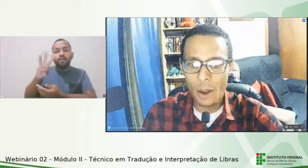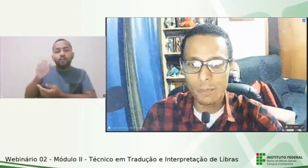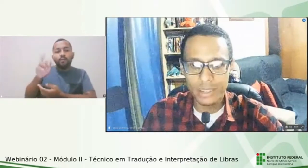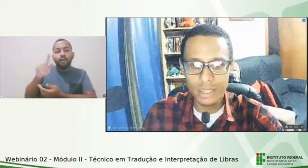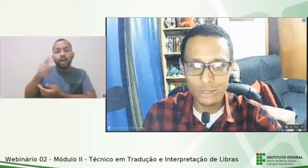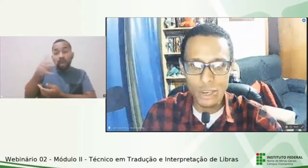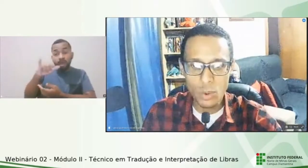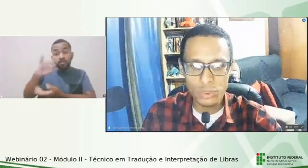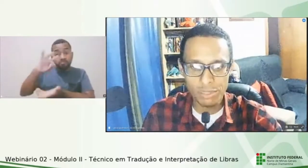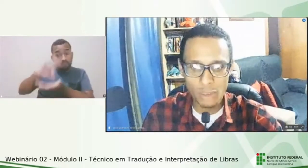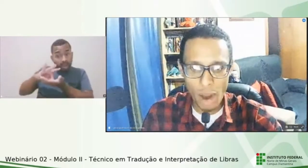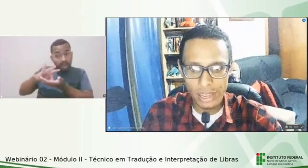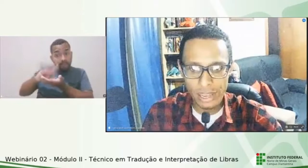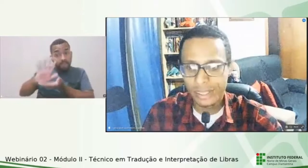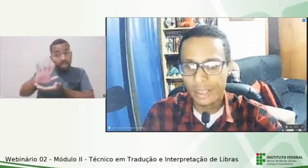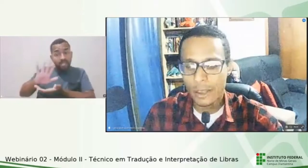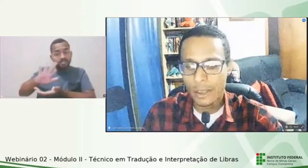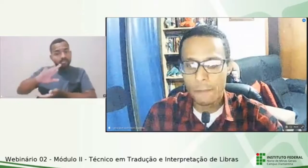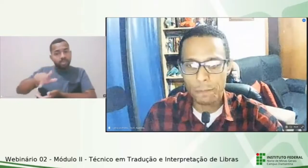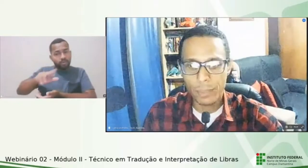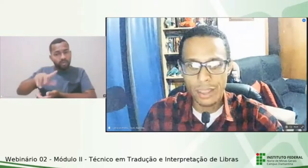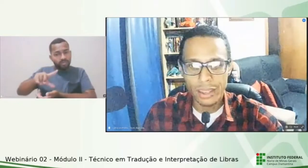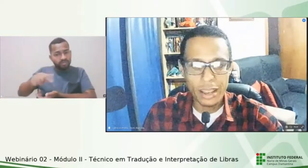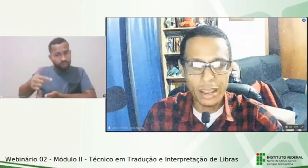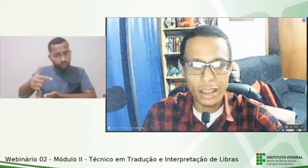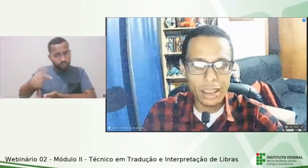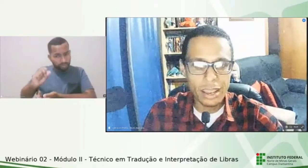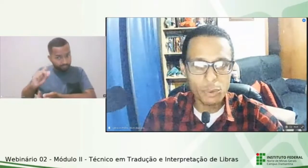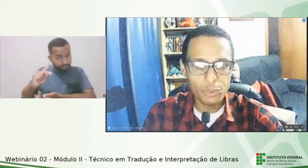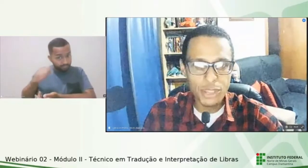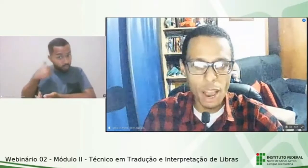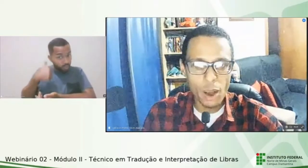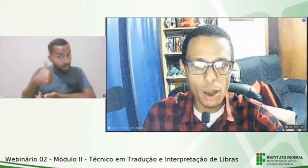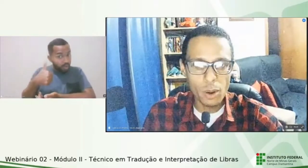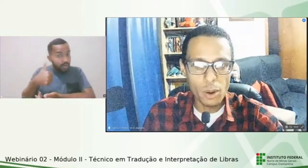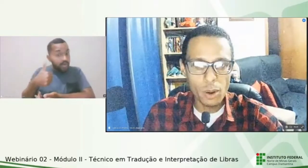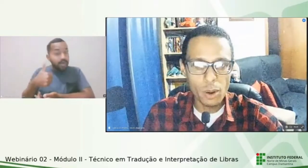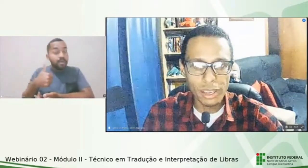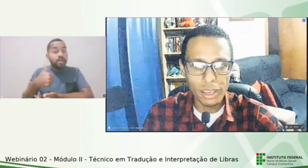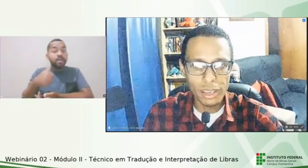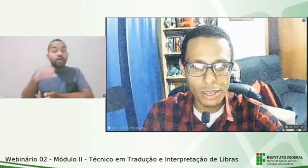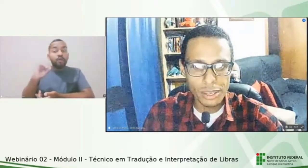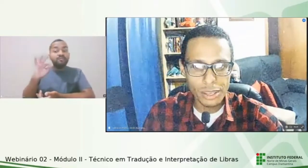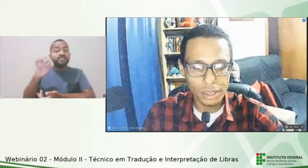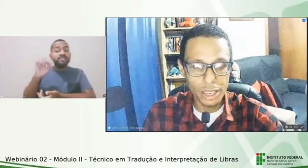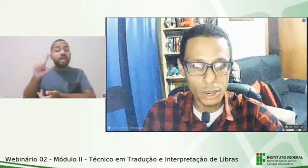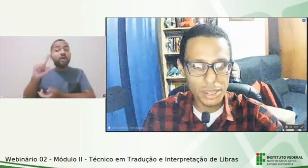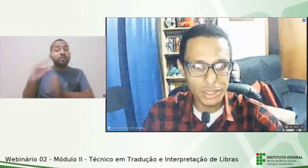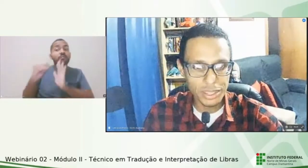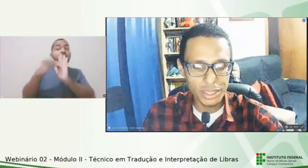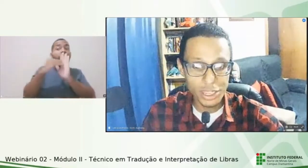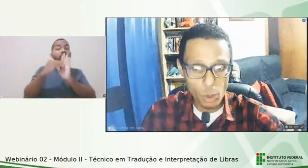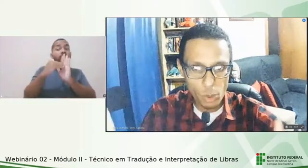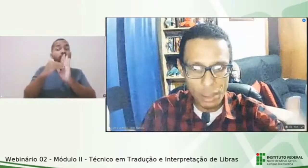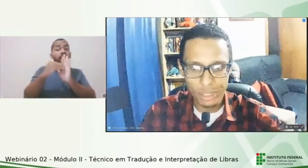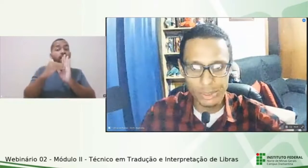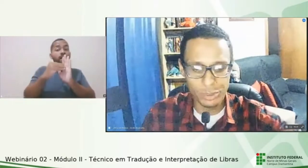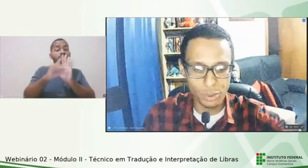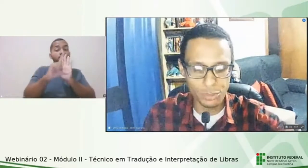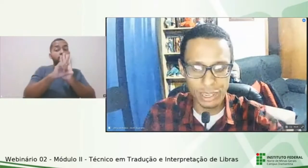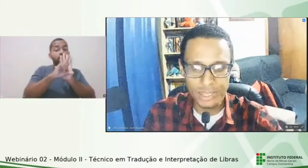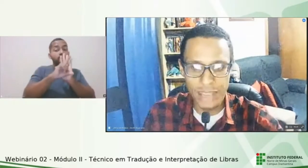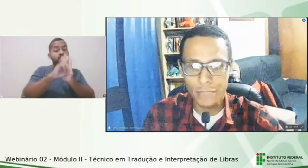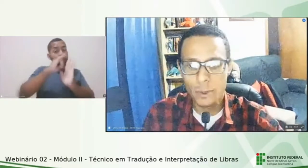oficial, mas não segunda, viu, Arlen? Ela é oficial porque ela foi reconhecida em